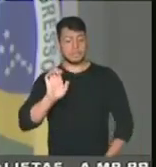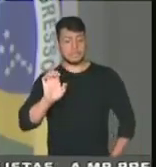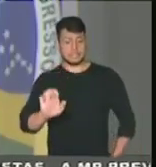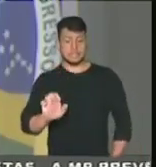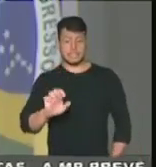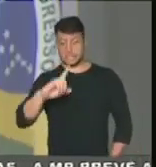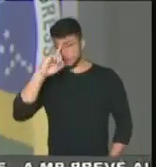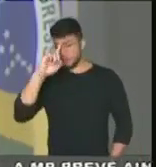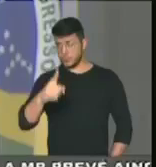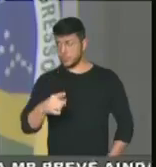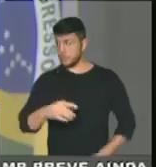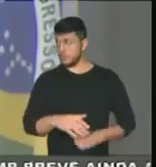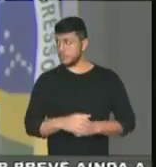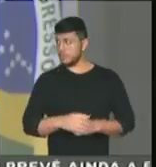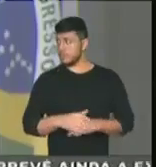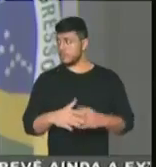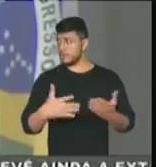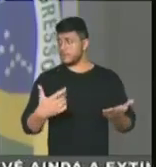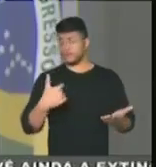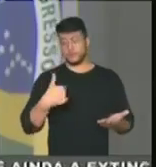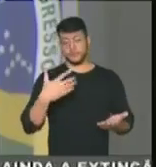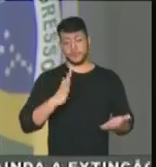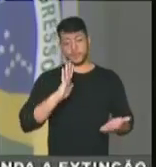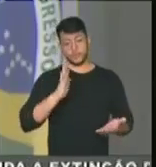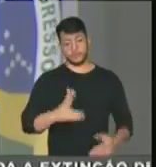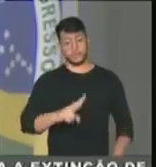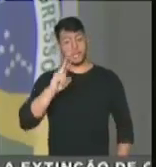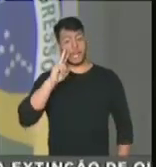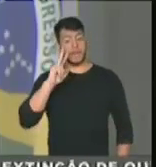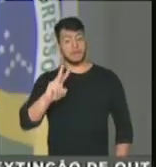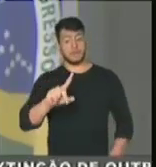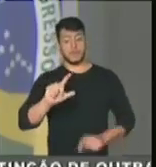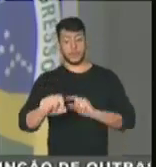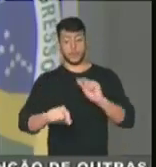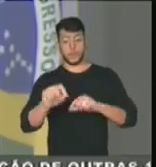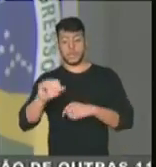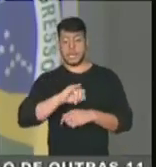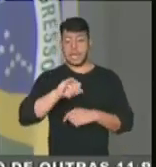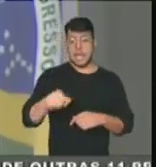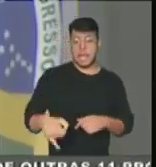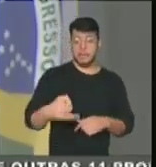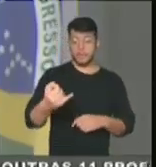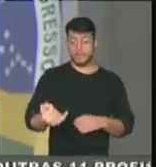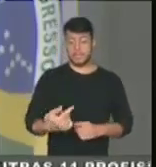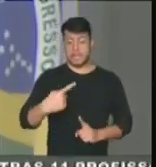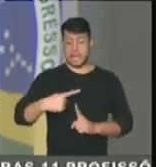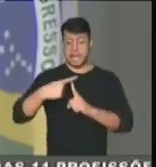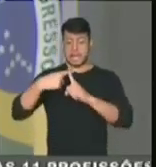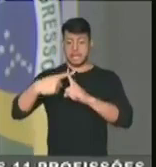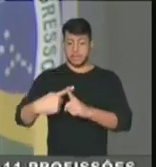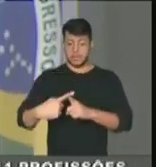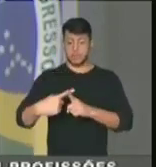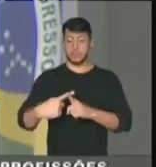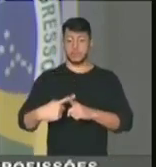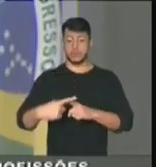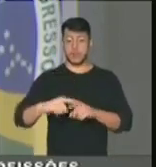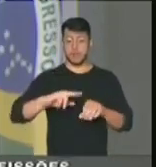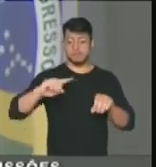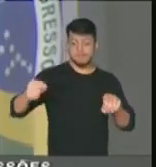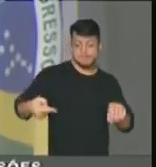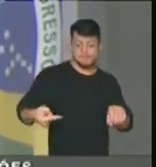eu já vi pegarem crucifixo e enfiarem no próprio corpo